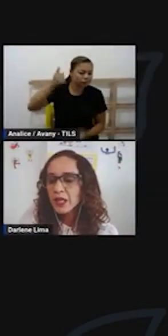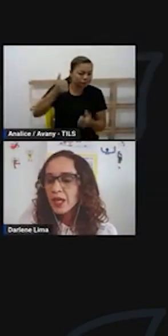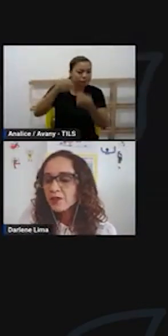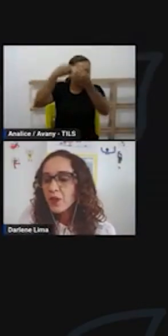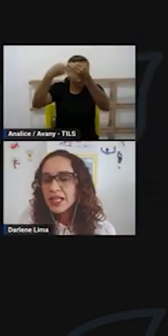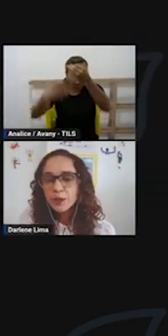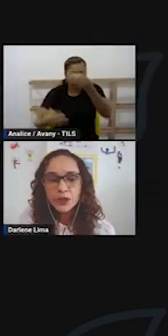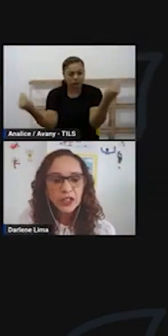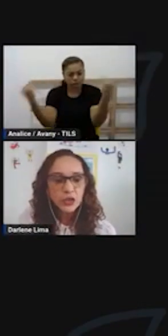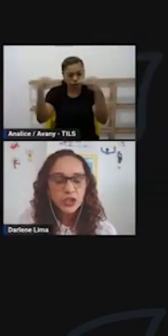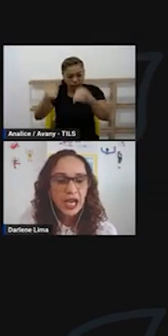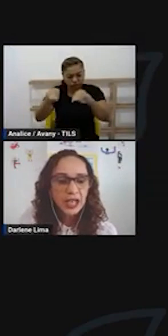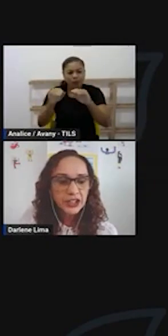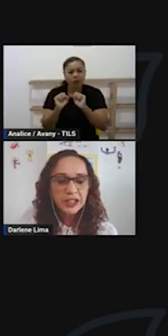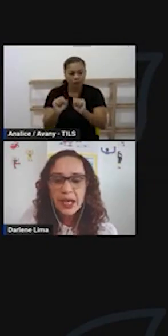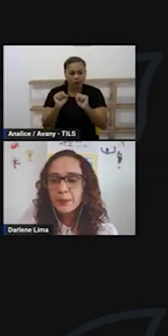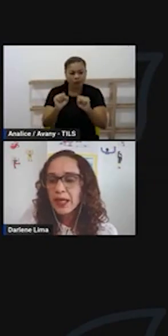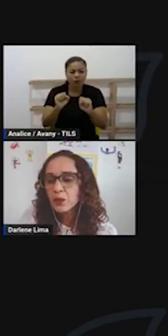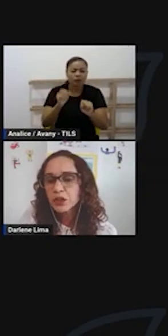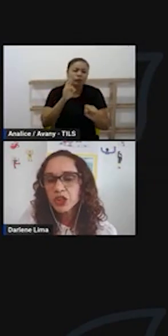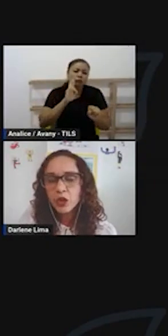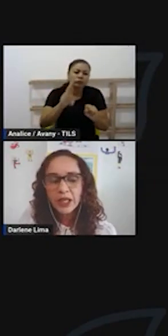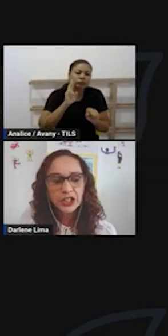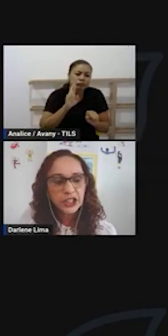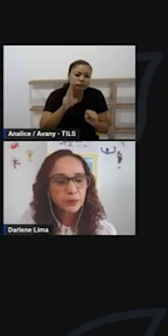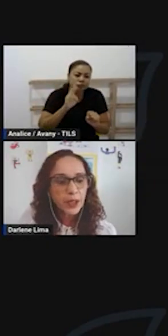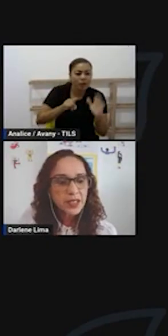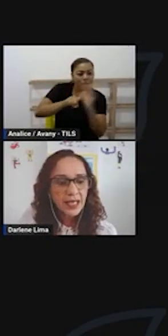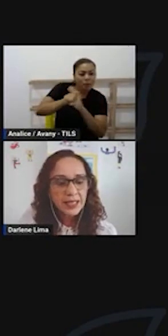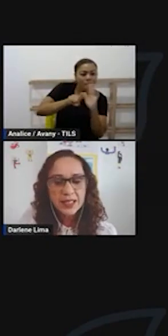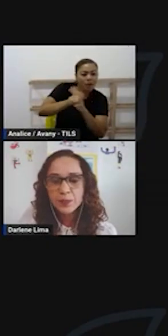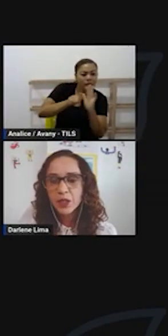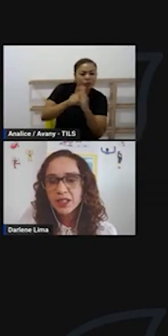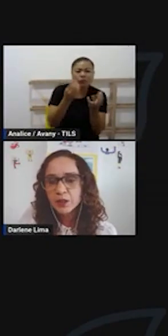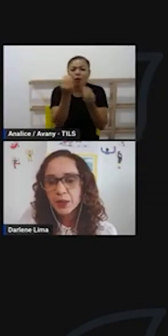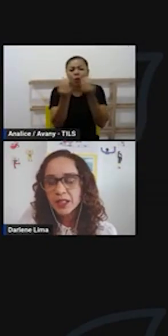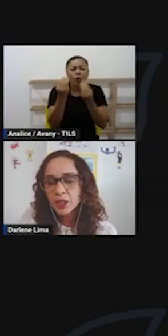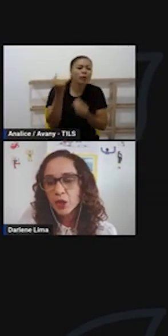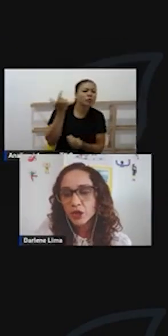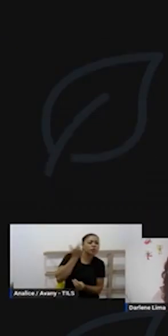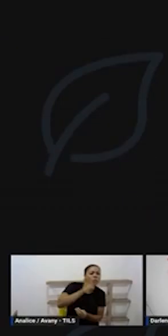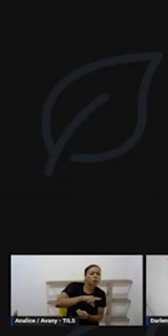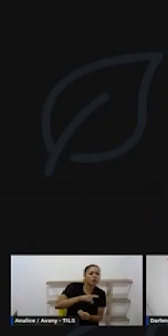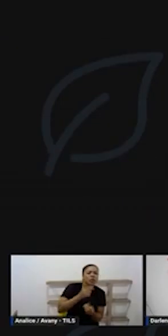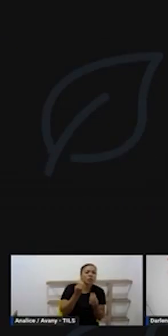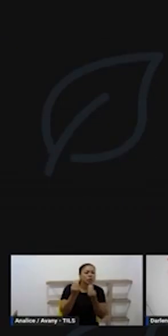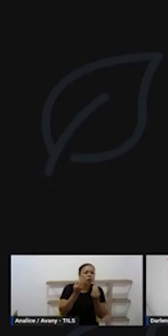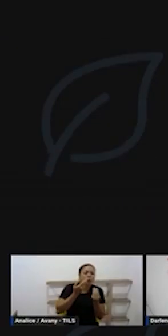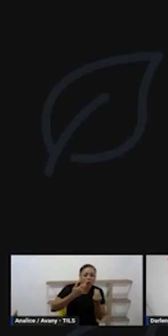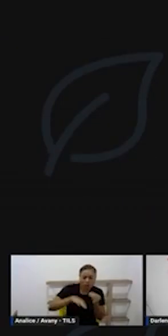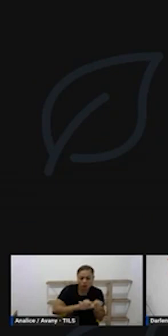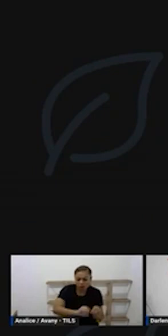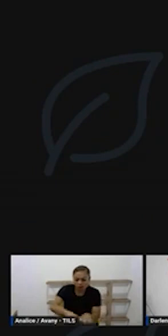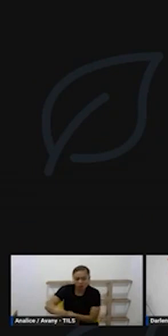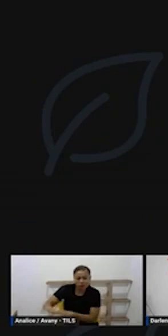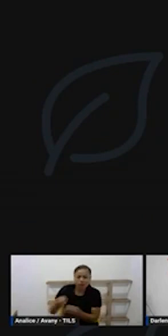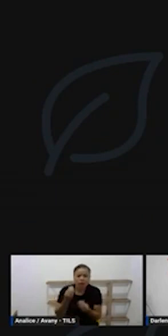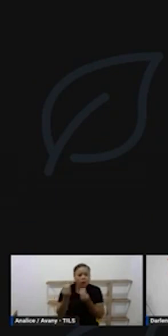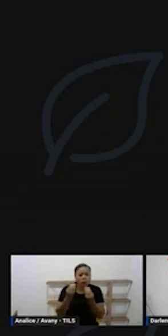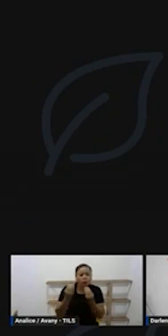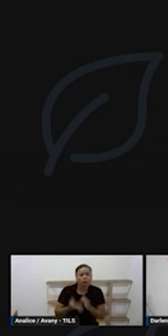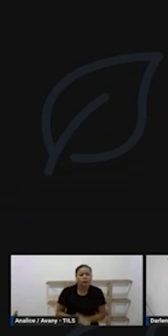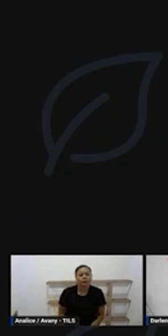tá bom? Vão respondendo aí no chat a pergunta de como a gente processa esse processo pedagógico, como acontece na educação infantil.